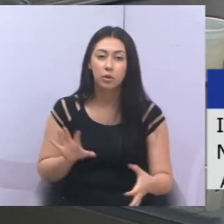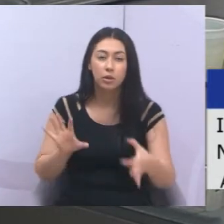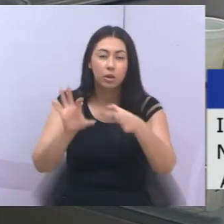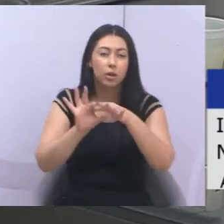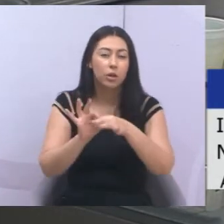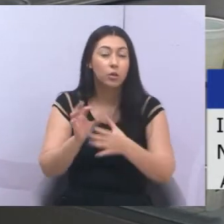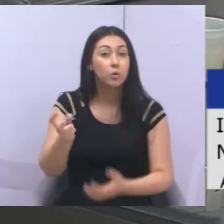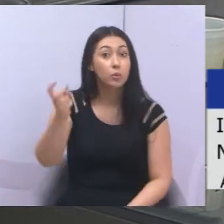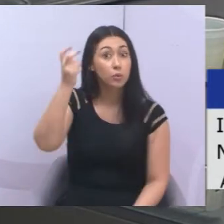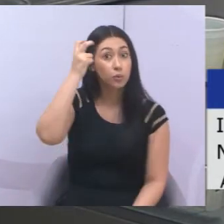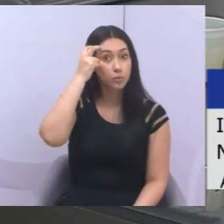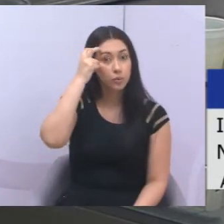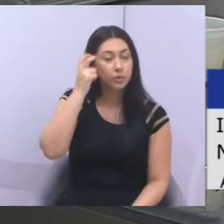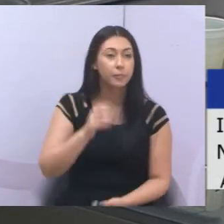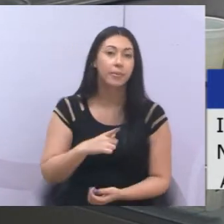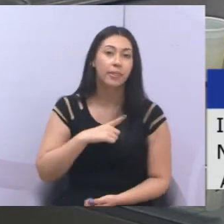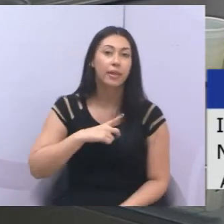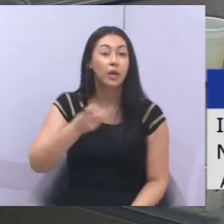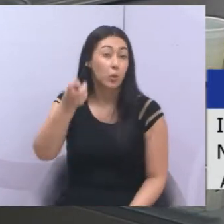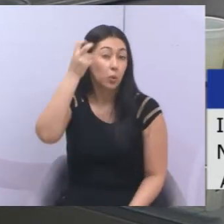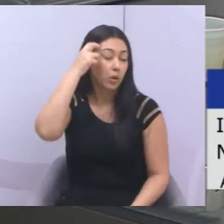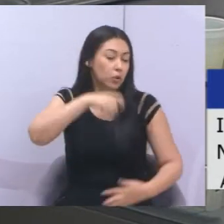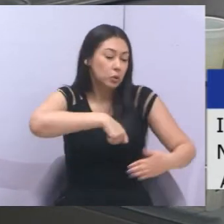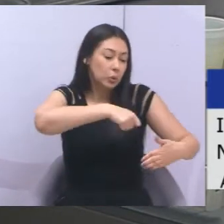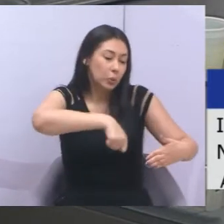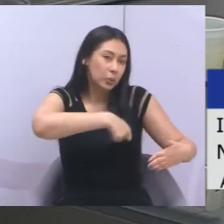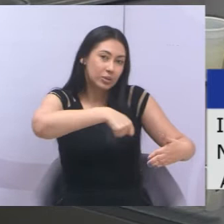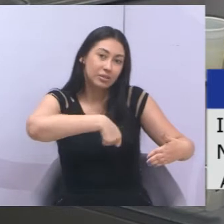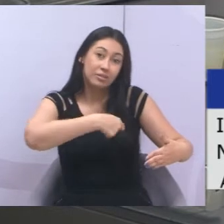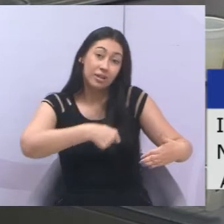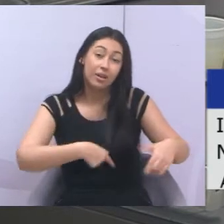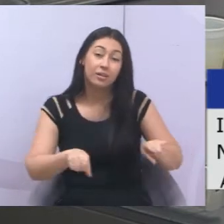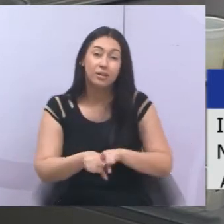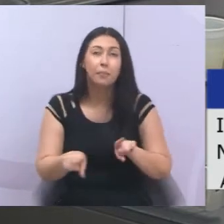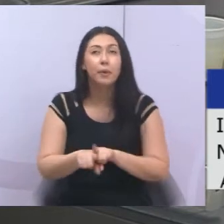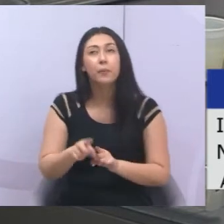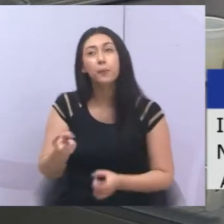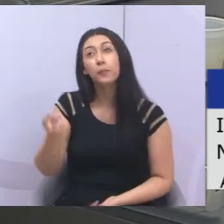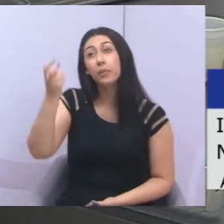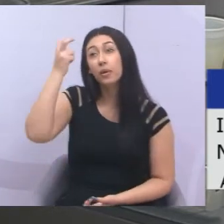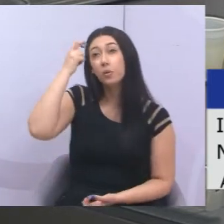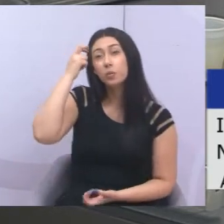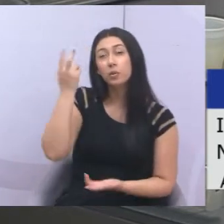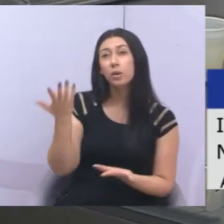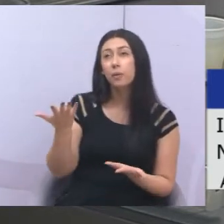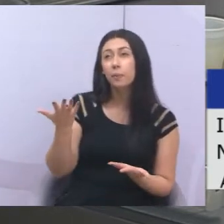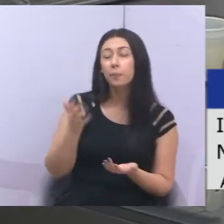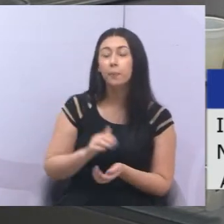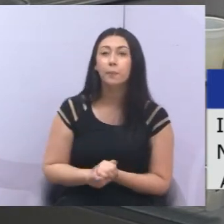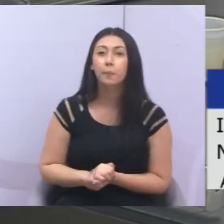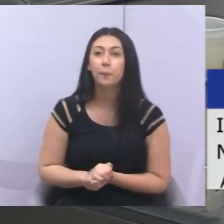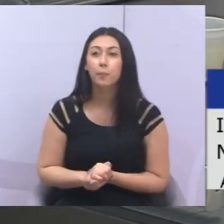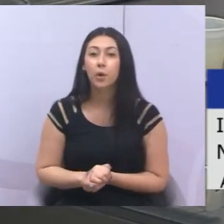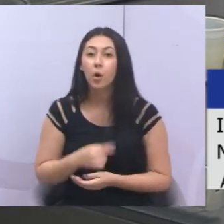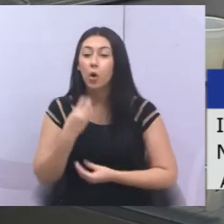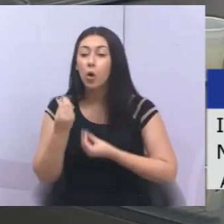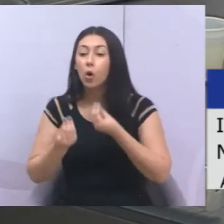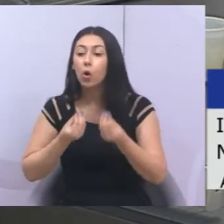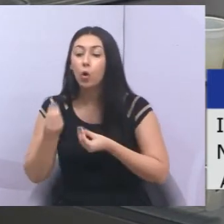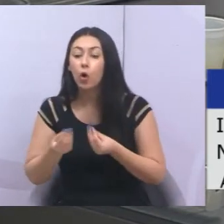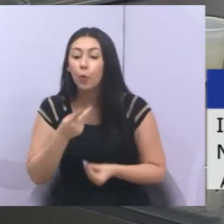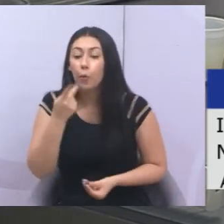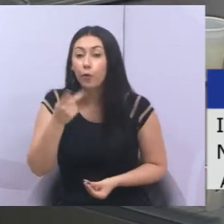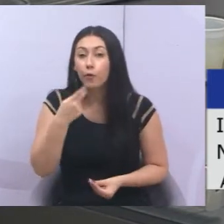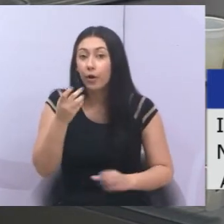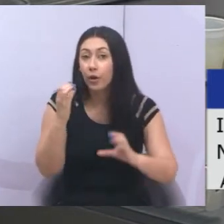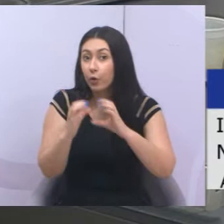culturais. Você tem a cultura culinária, você tem a cultura, enfim, de forma de falar, e